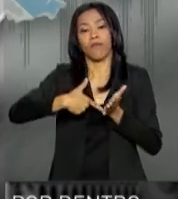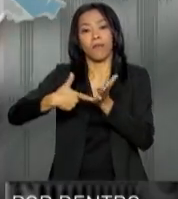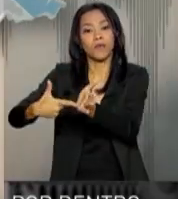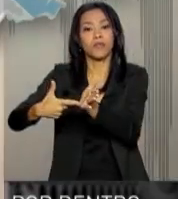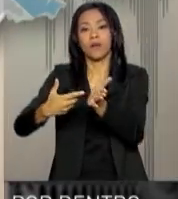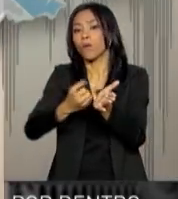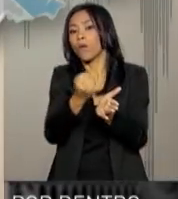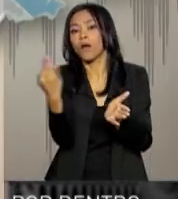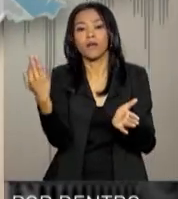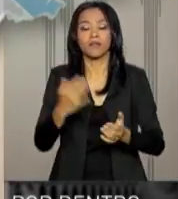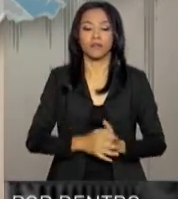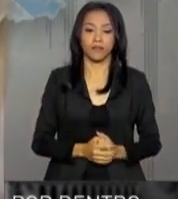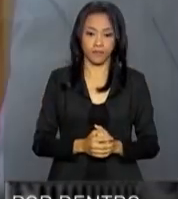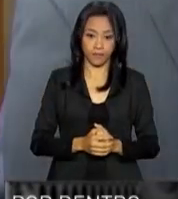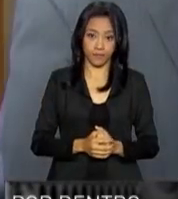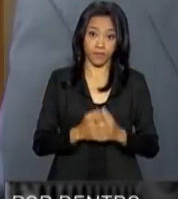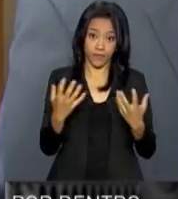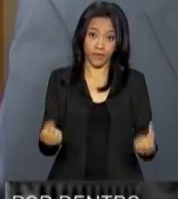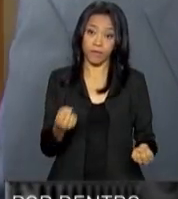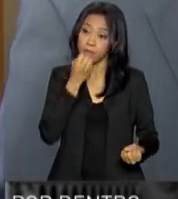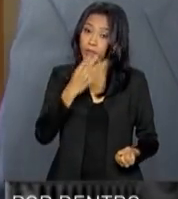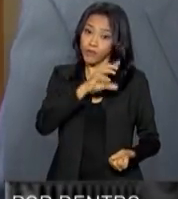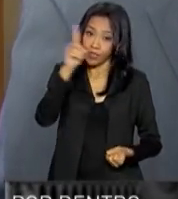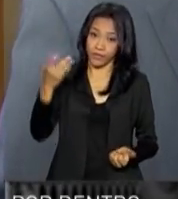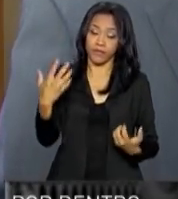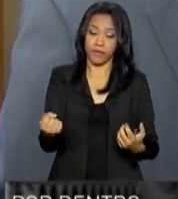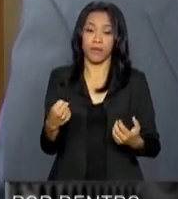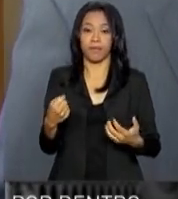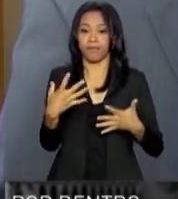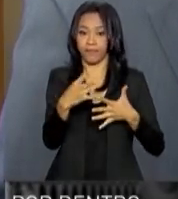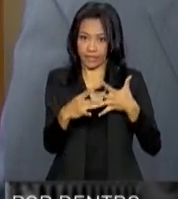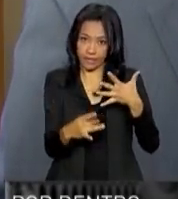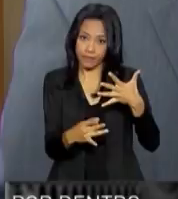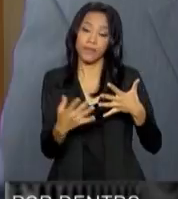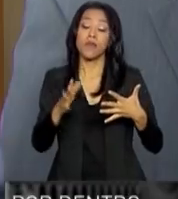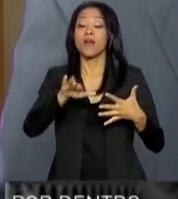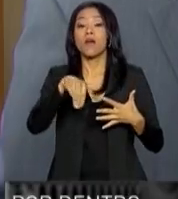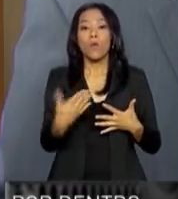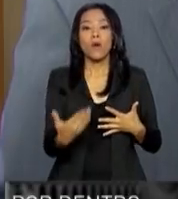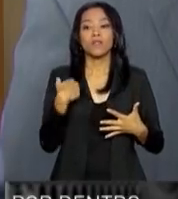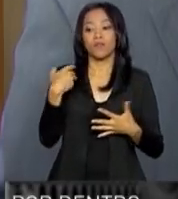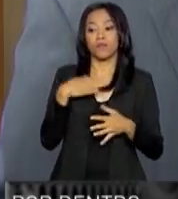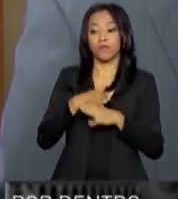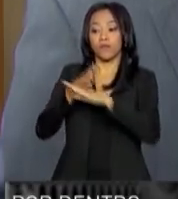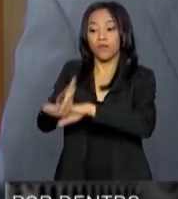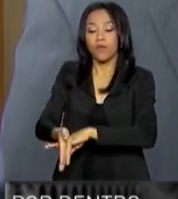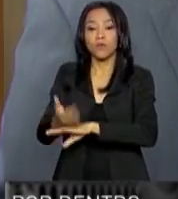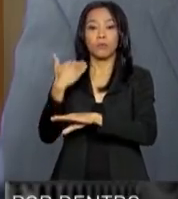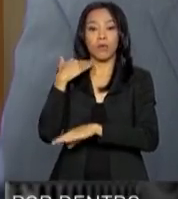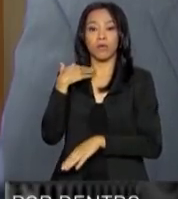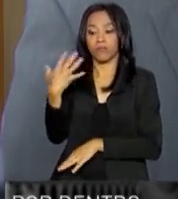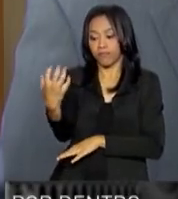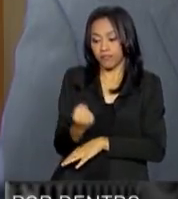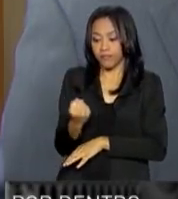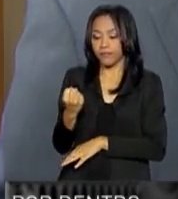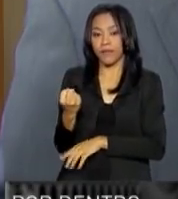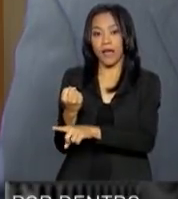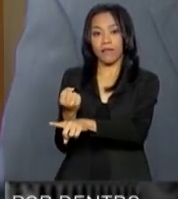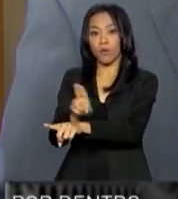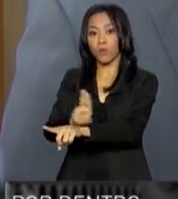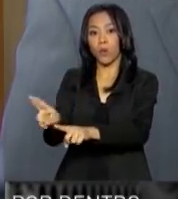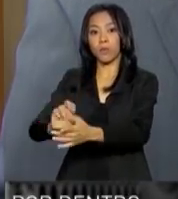galera vamos lá a área que ele fosse tentar sacar o benefício na agência bancária benefício aparecer como bloqueado